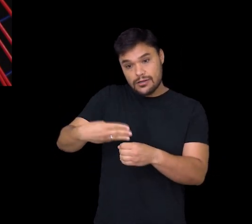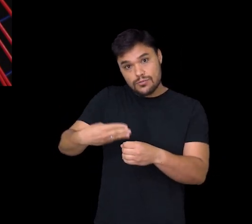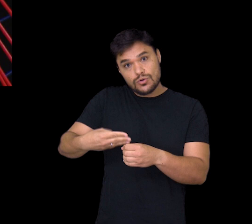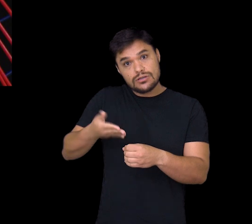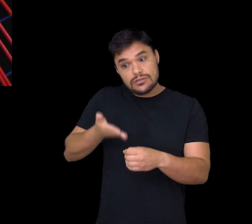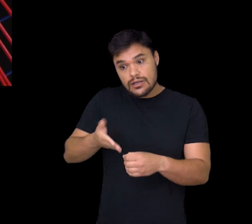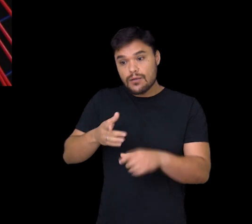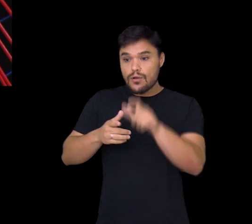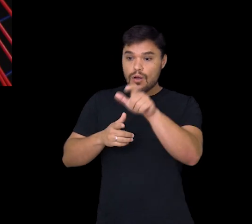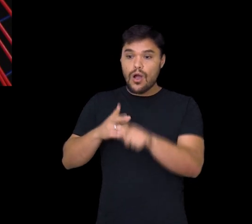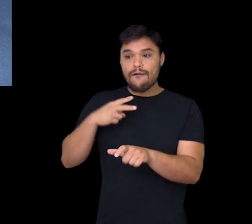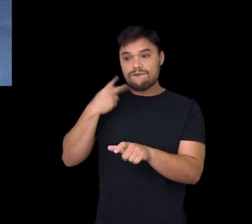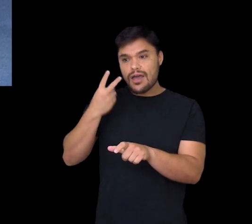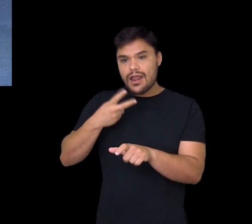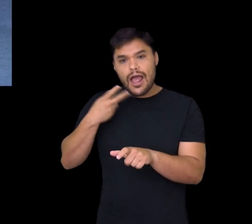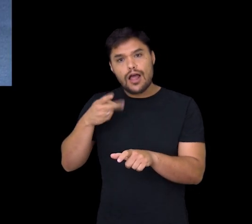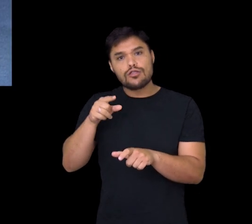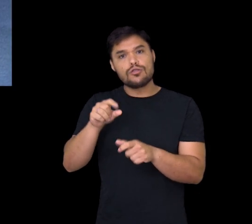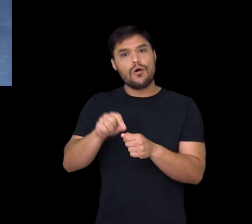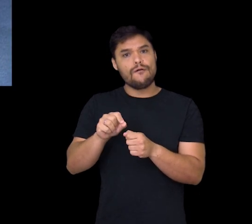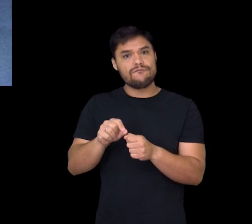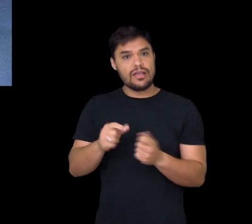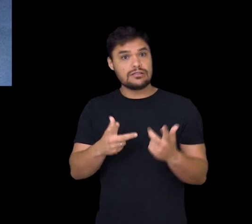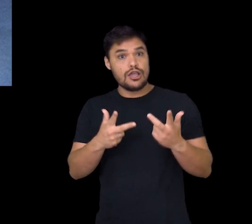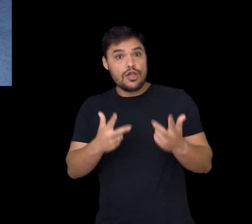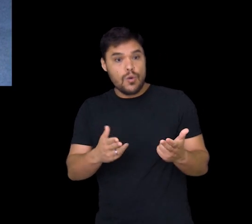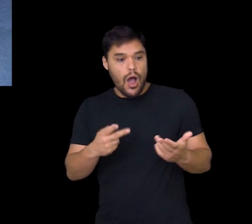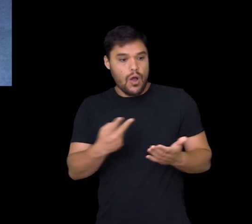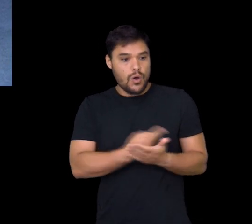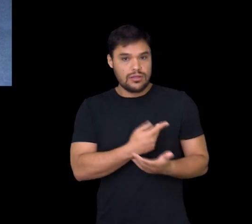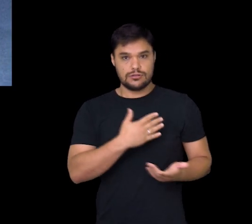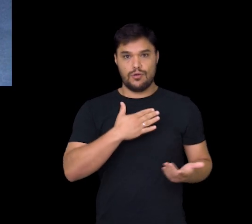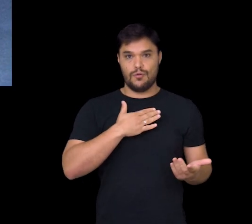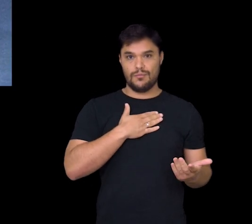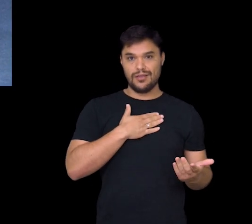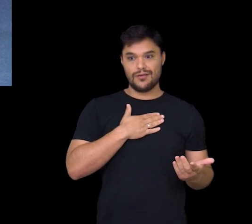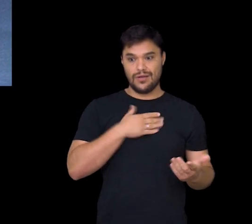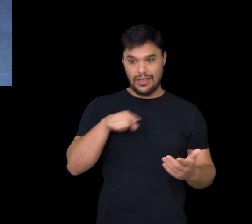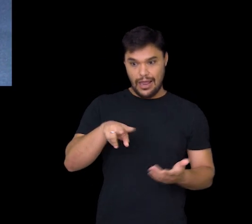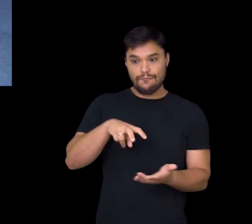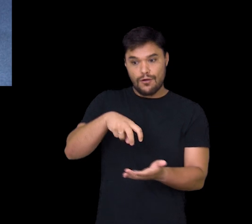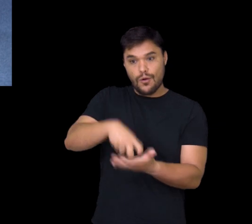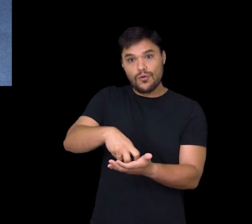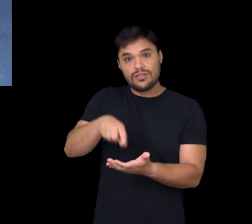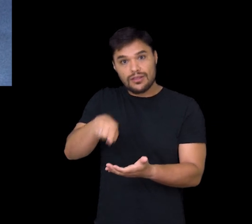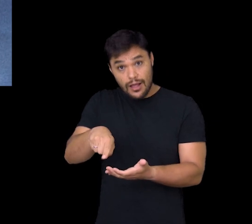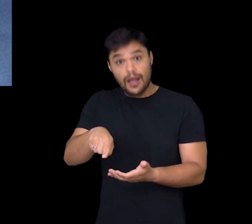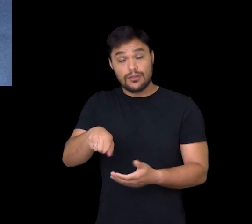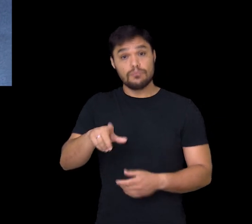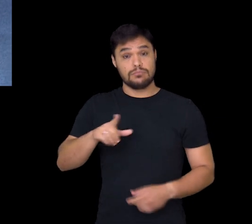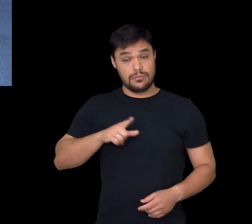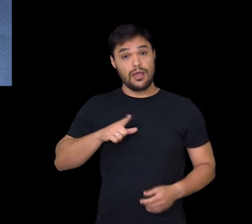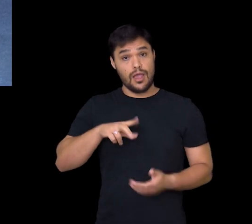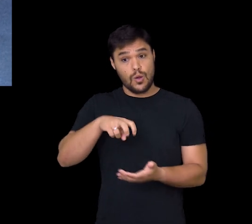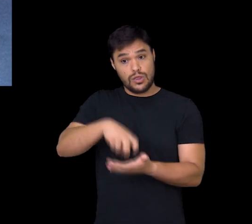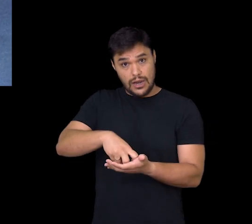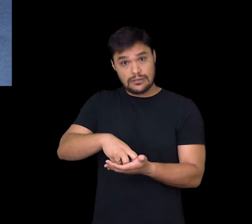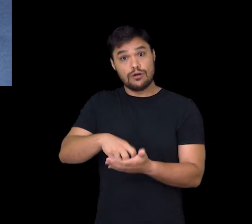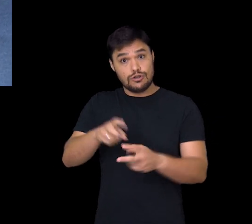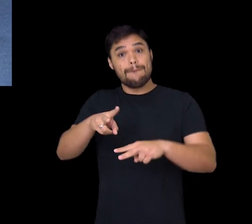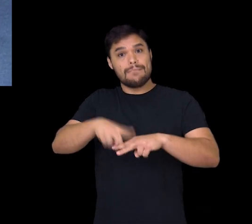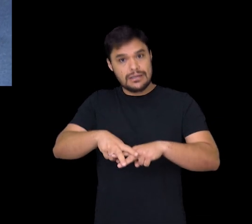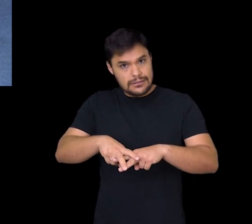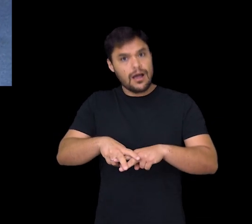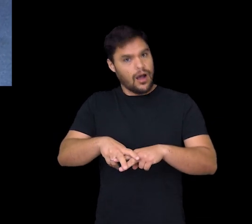naquele município teve um vereador que fez uma coisa parecida com o que eu estou passando e ele foi condenado, inclusive nós temos condenações